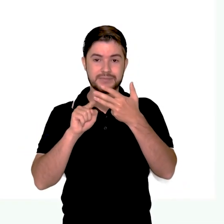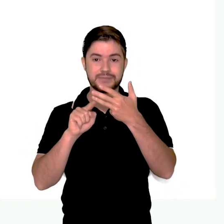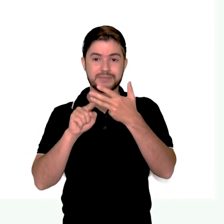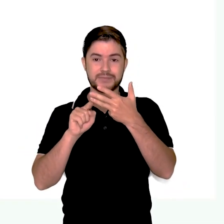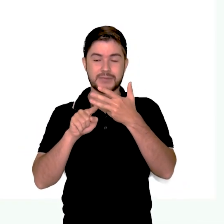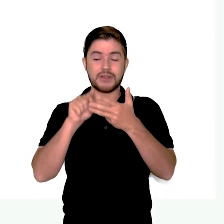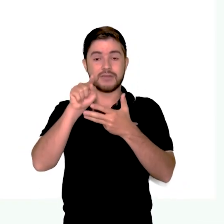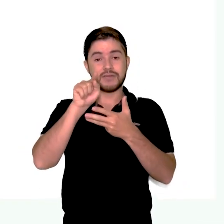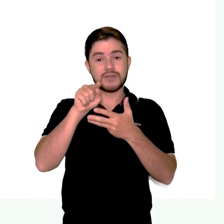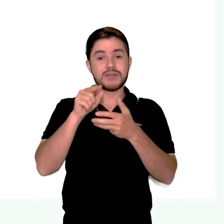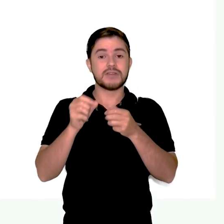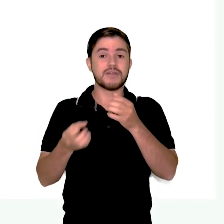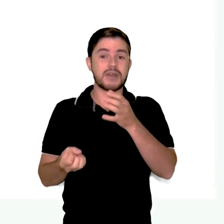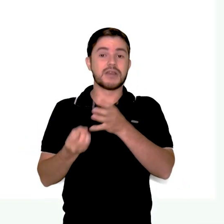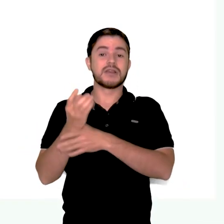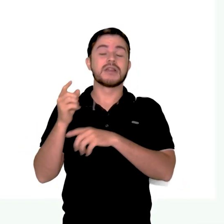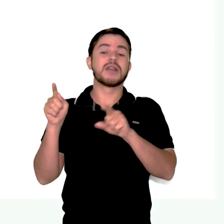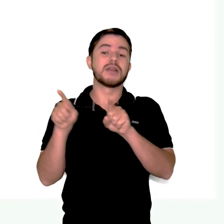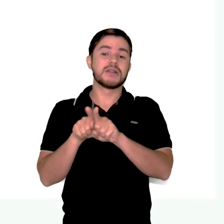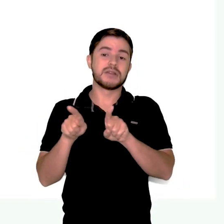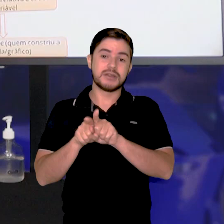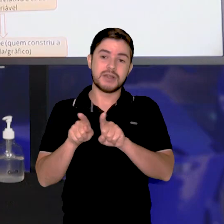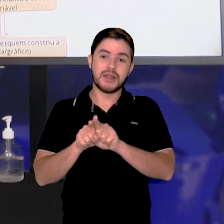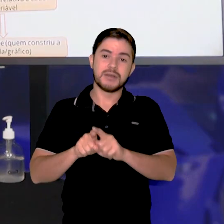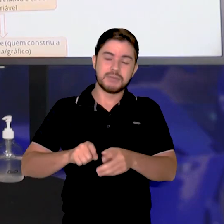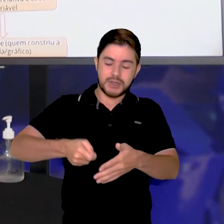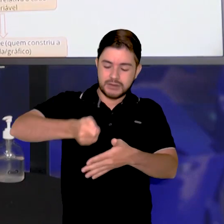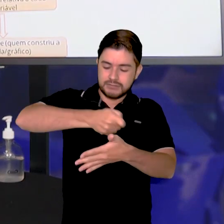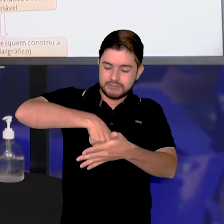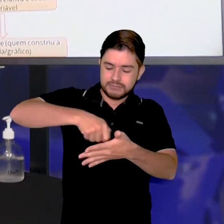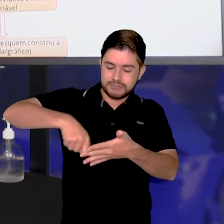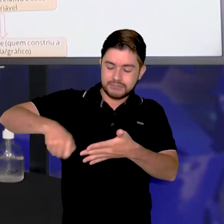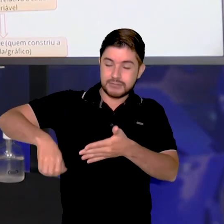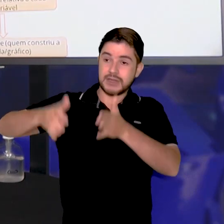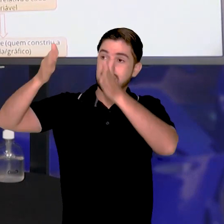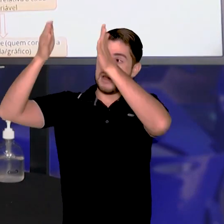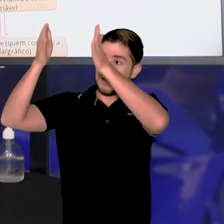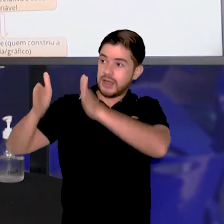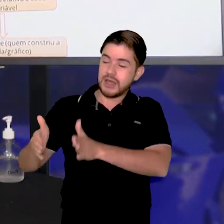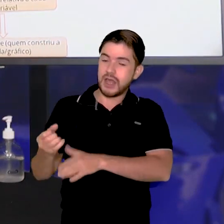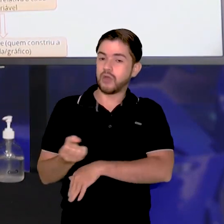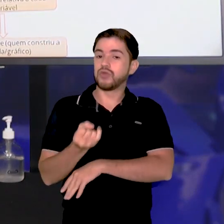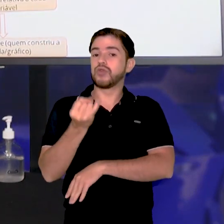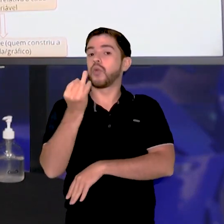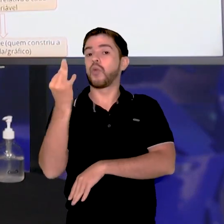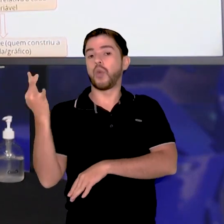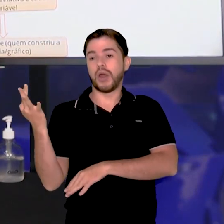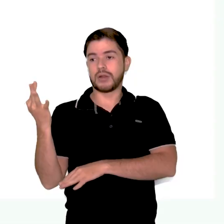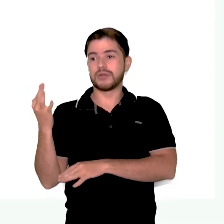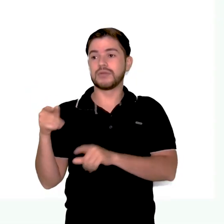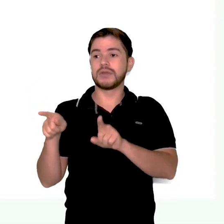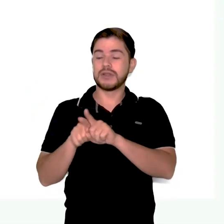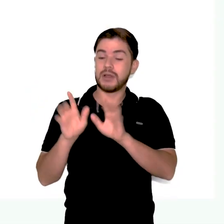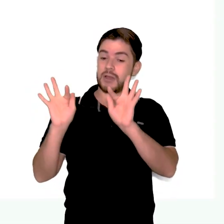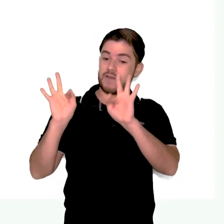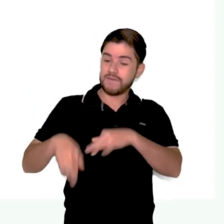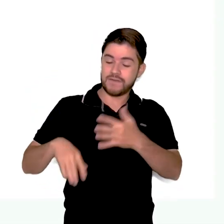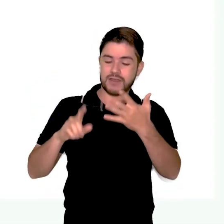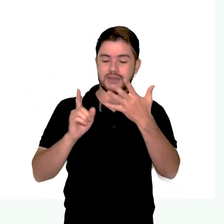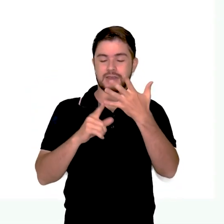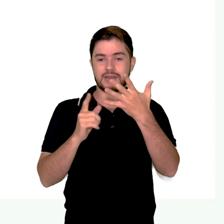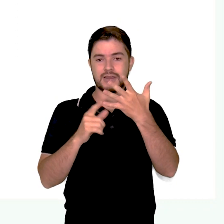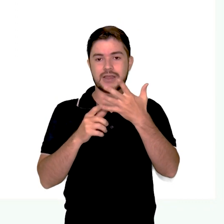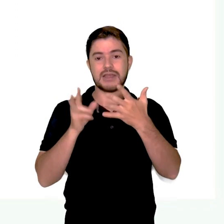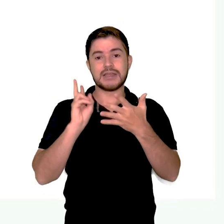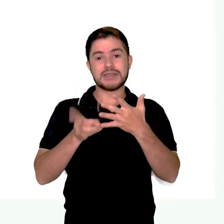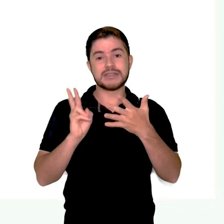vocês construam e preencham a segunda coluna, que seria a frequência, tá certo? E, por fim, a gente sempre tem